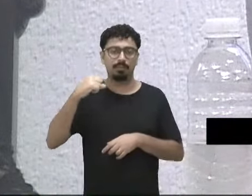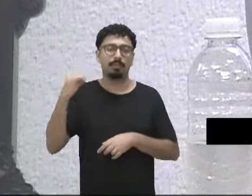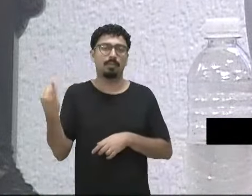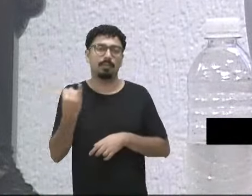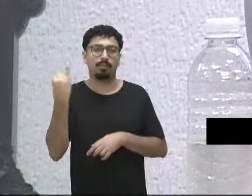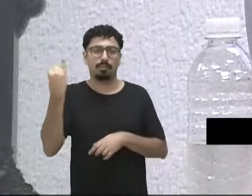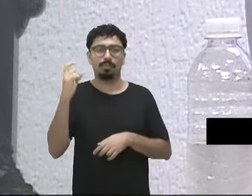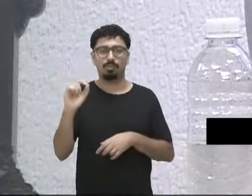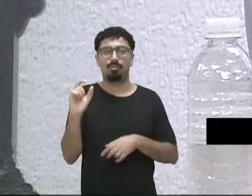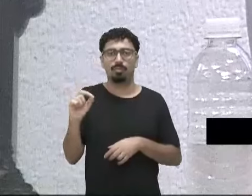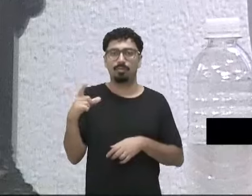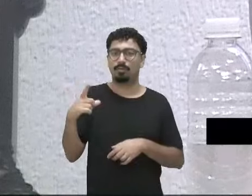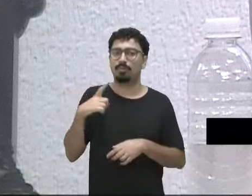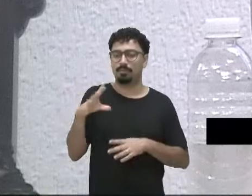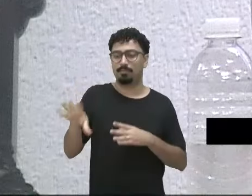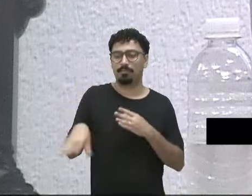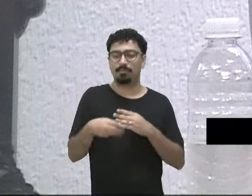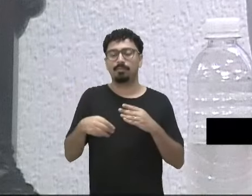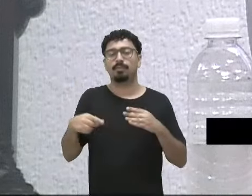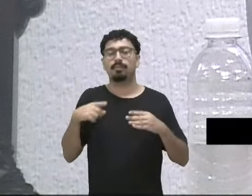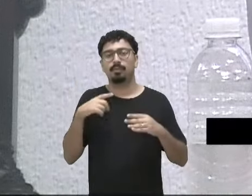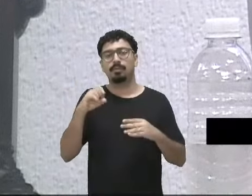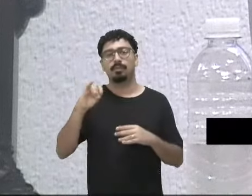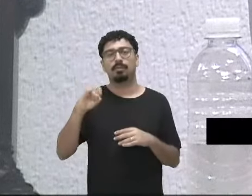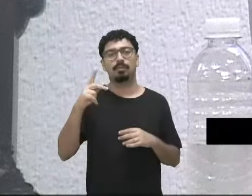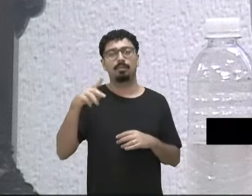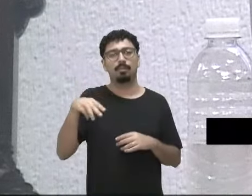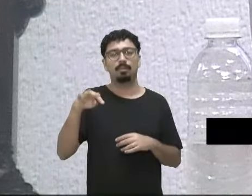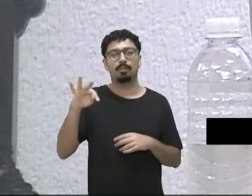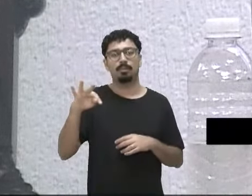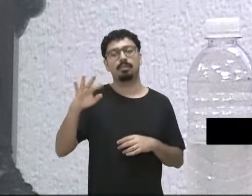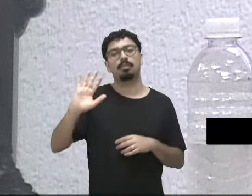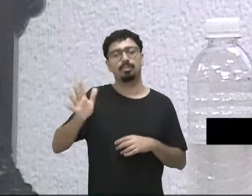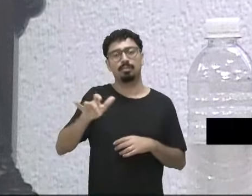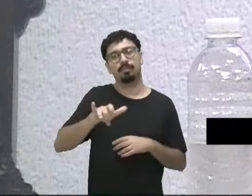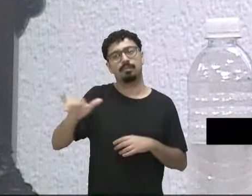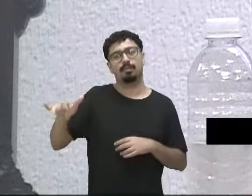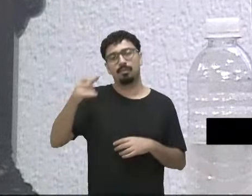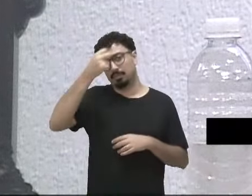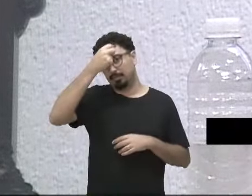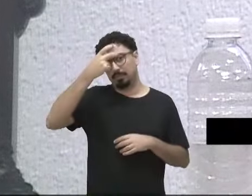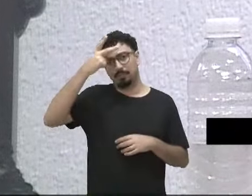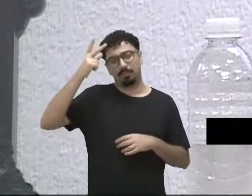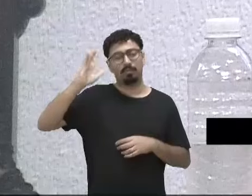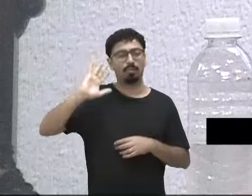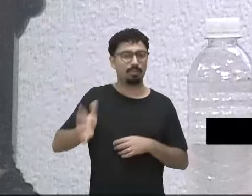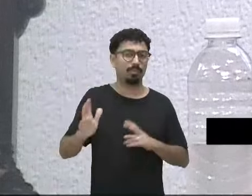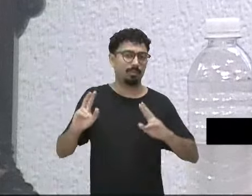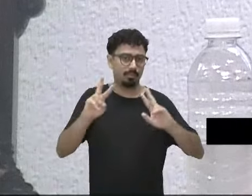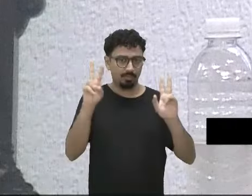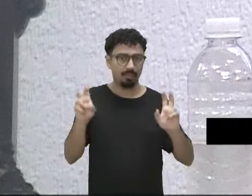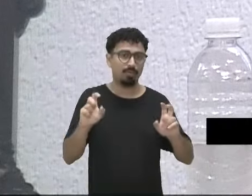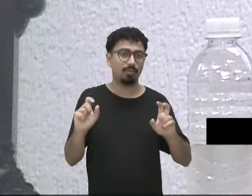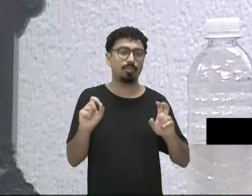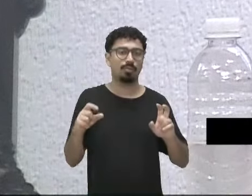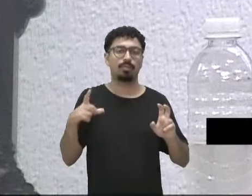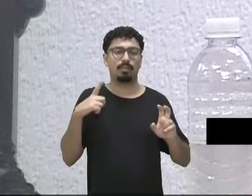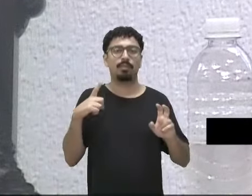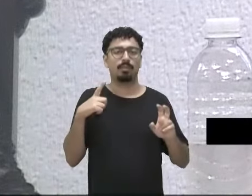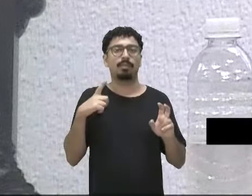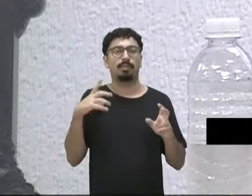implementação da Previdência Complementar, já oficiou a Prefeitura sobre essa